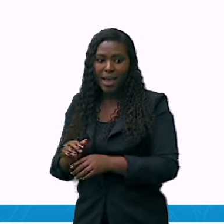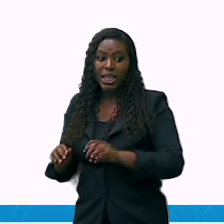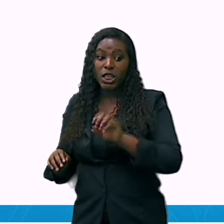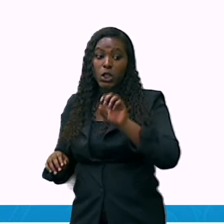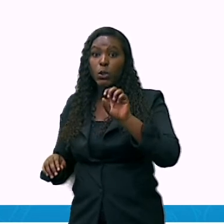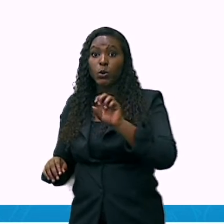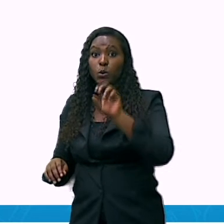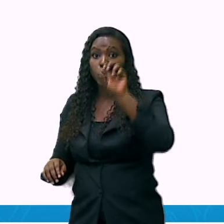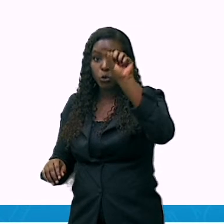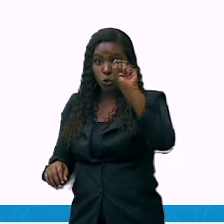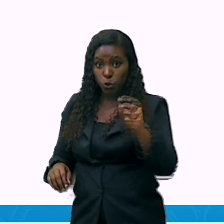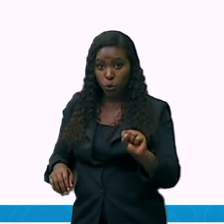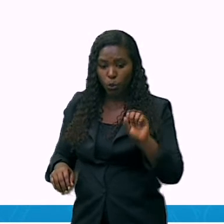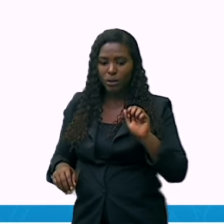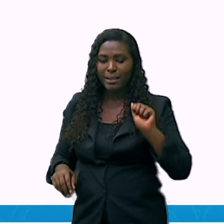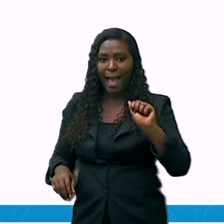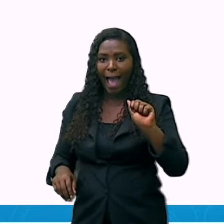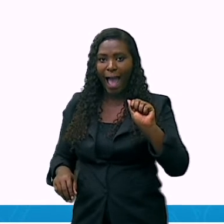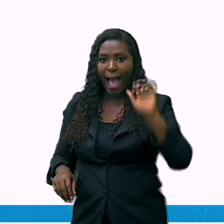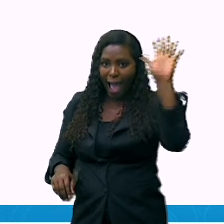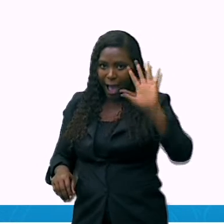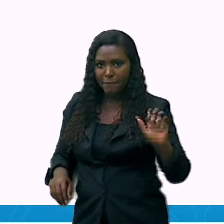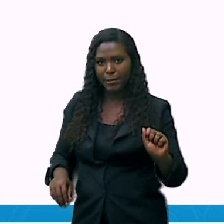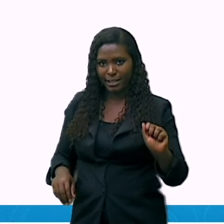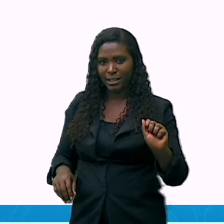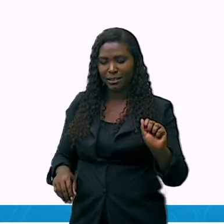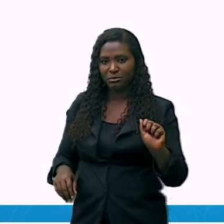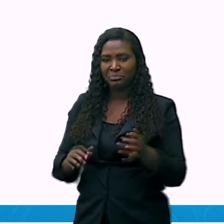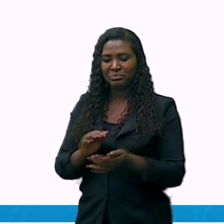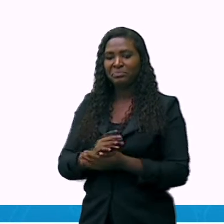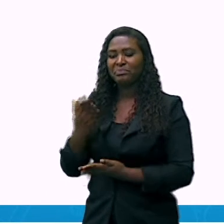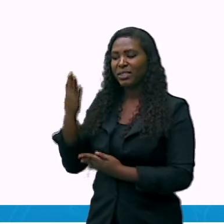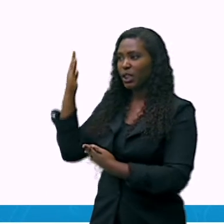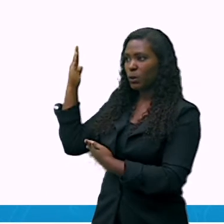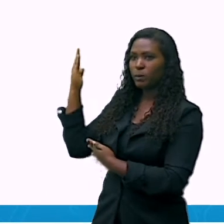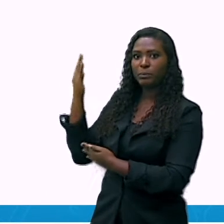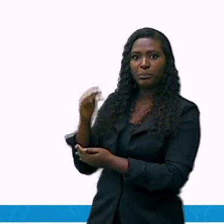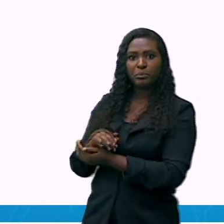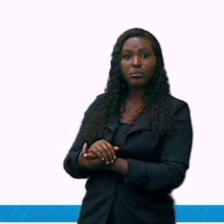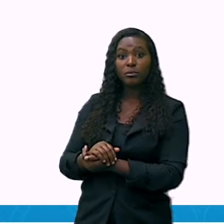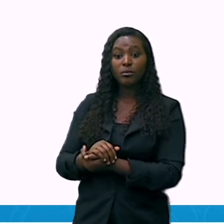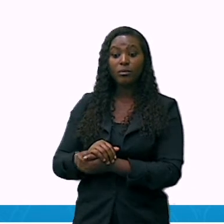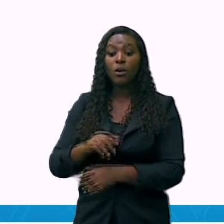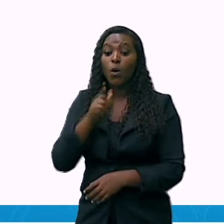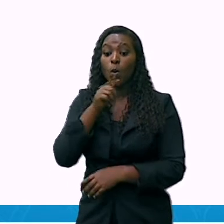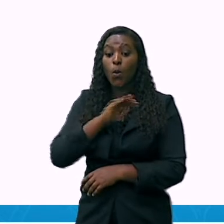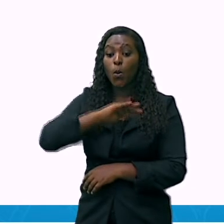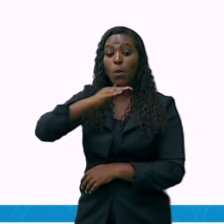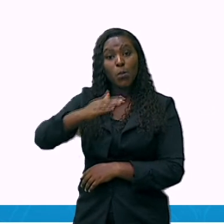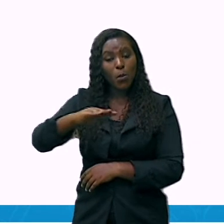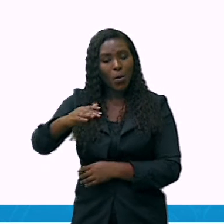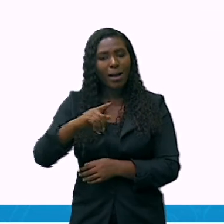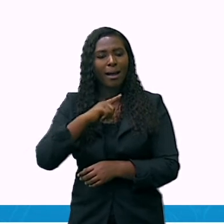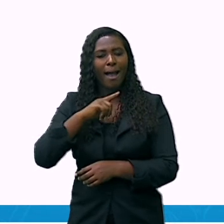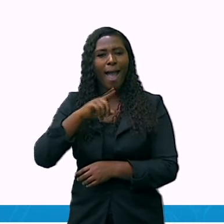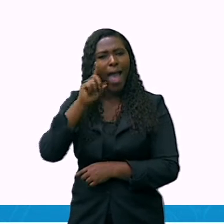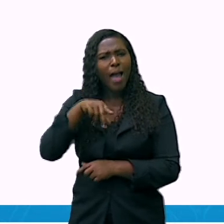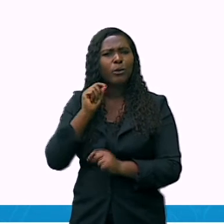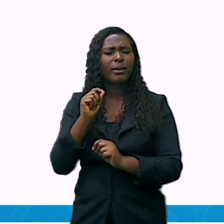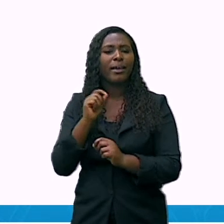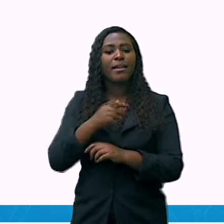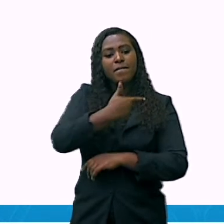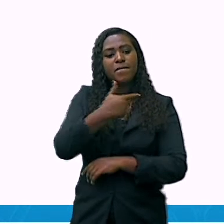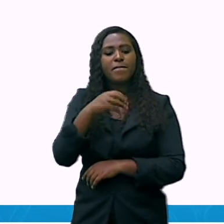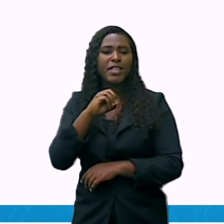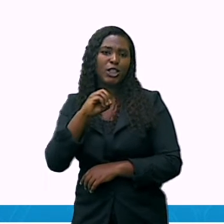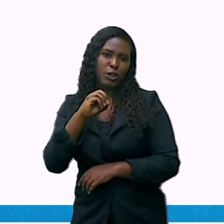africano. Este mar ocupa 20% do território, sendo utilizado para a